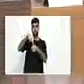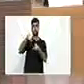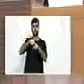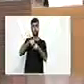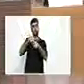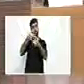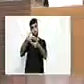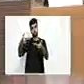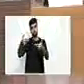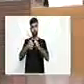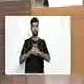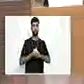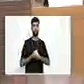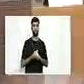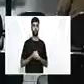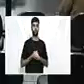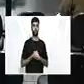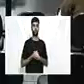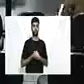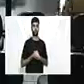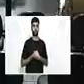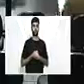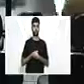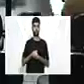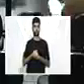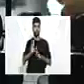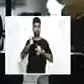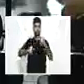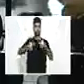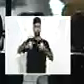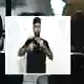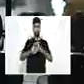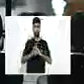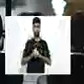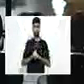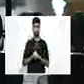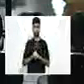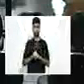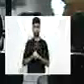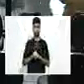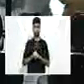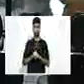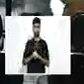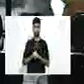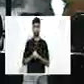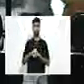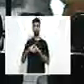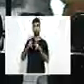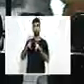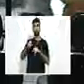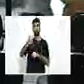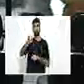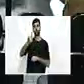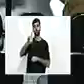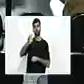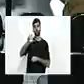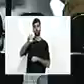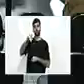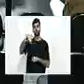da outras providências em discussão Professor idelmino